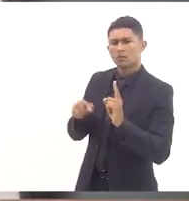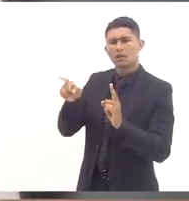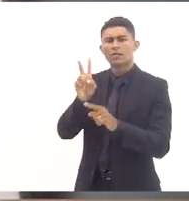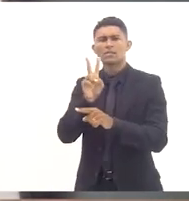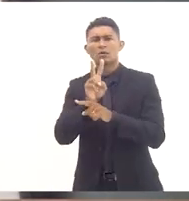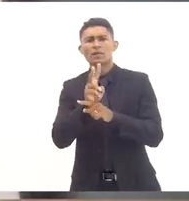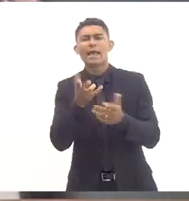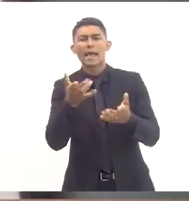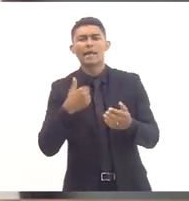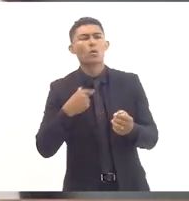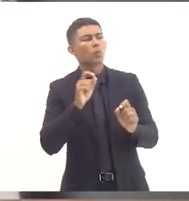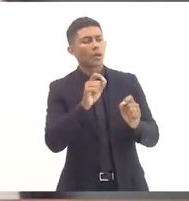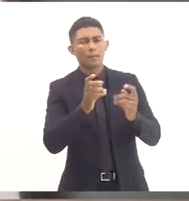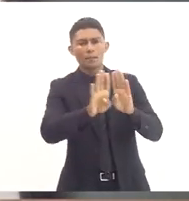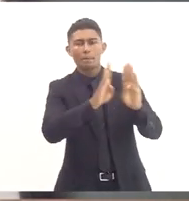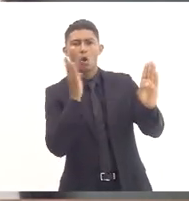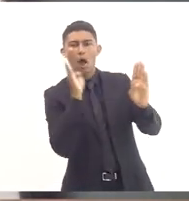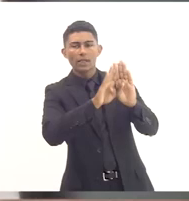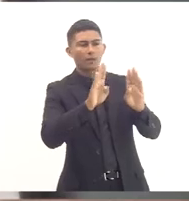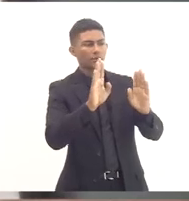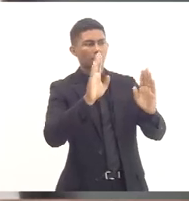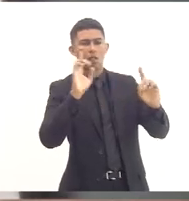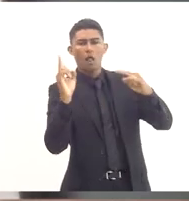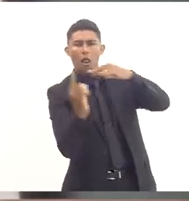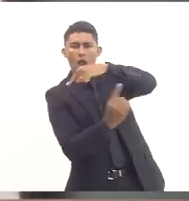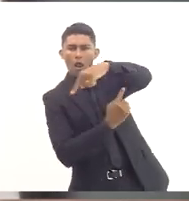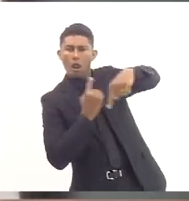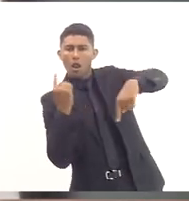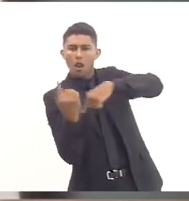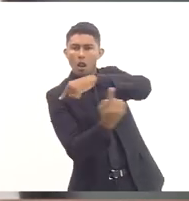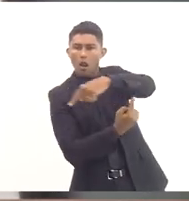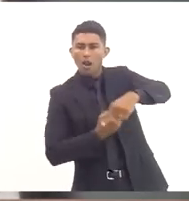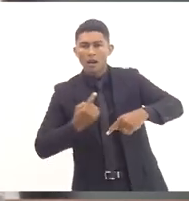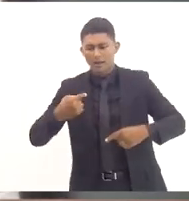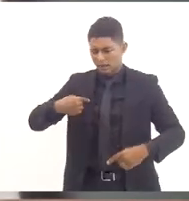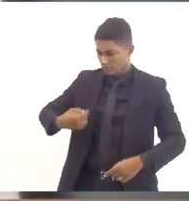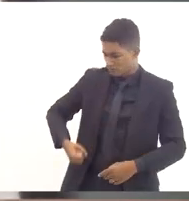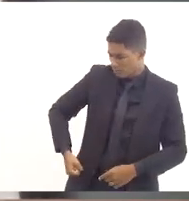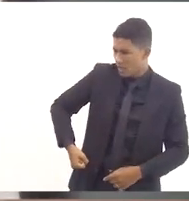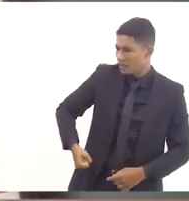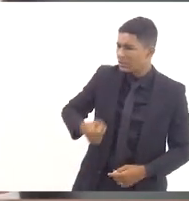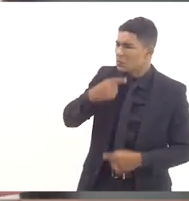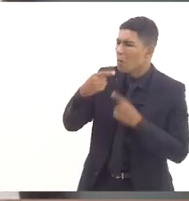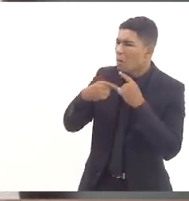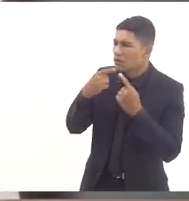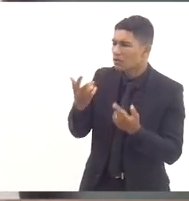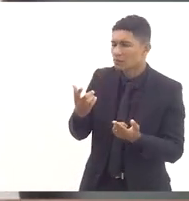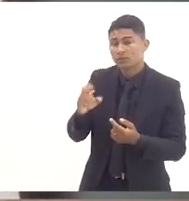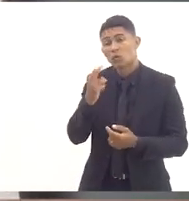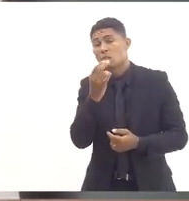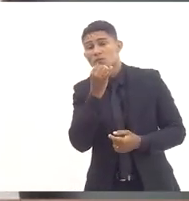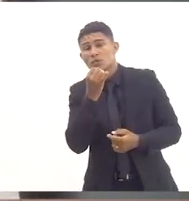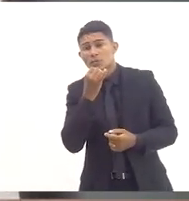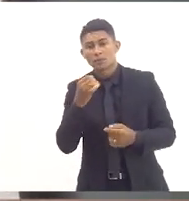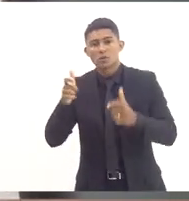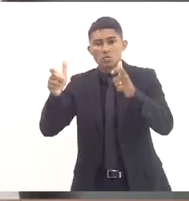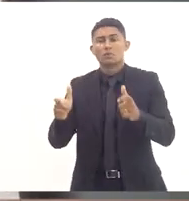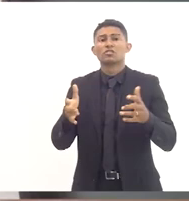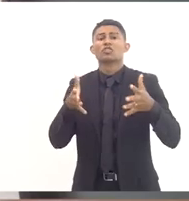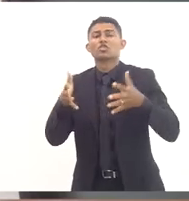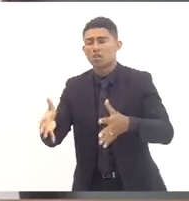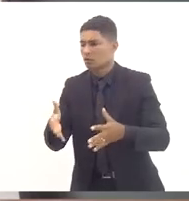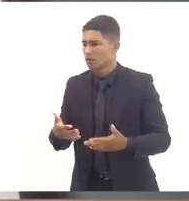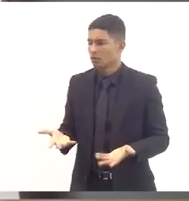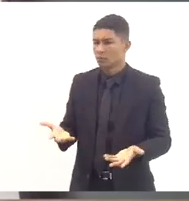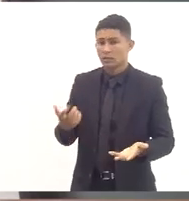gente aí você vai no lugar e não deixa você entrar com seu cão-guia porque não pode entrar cachorro tosse A ignorância é muito